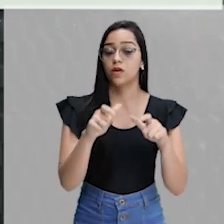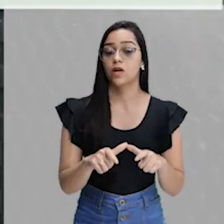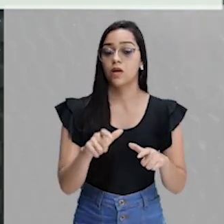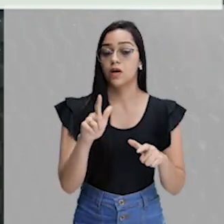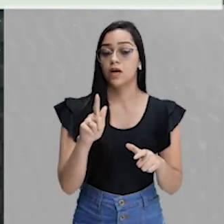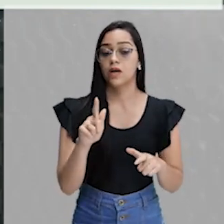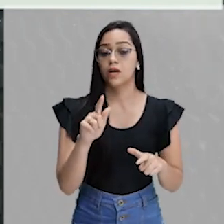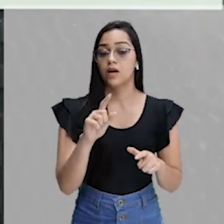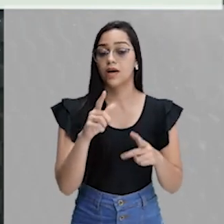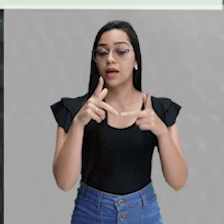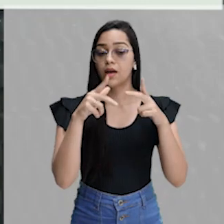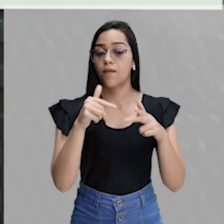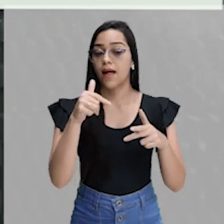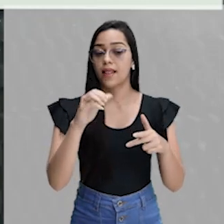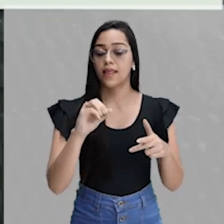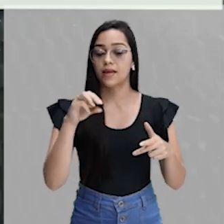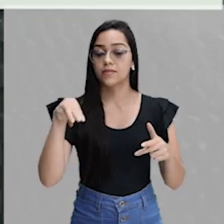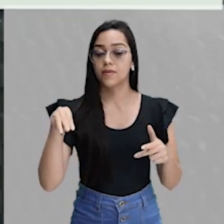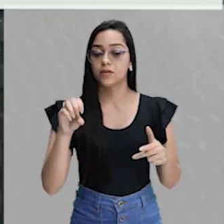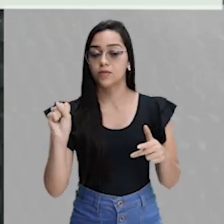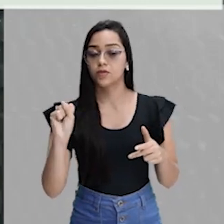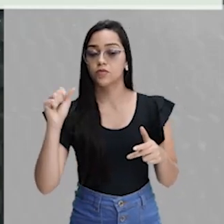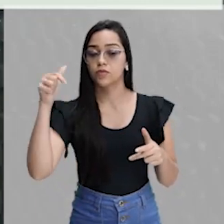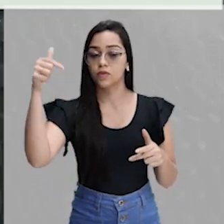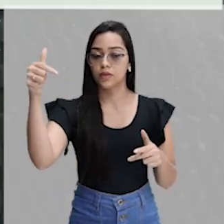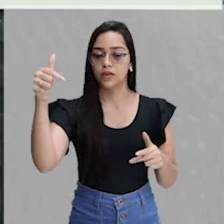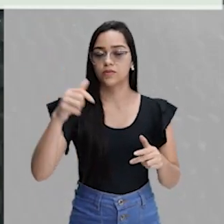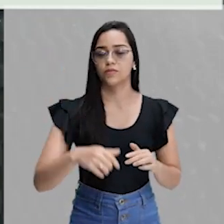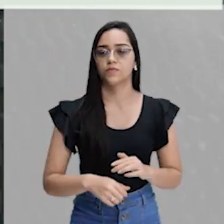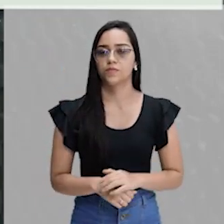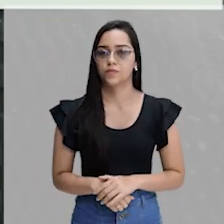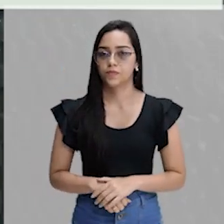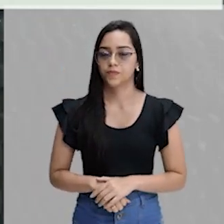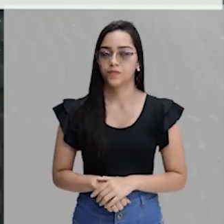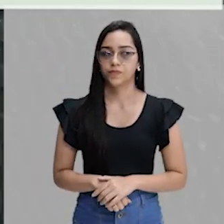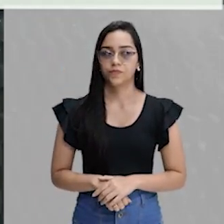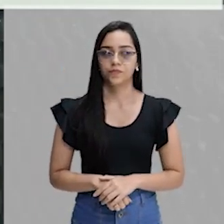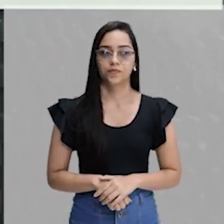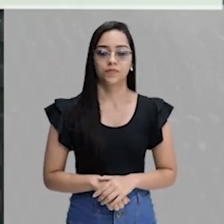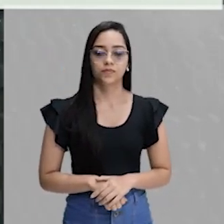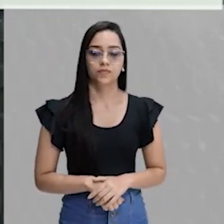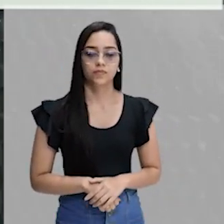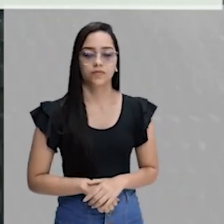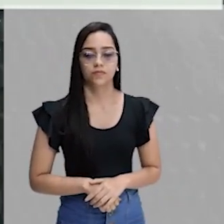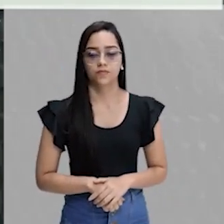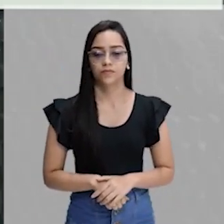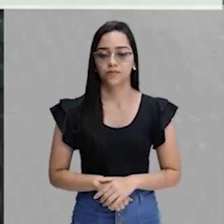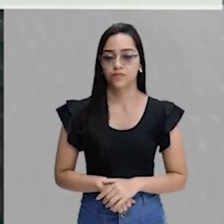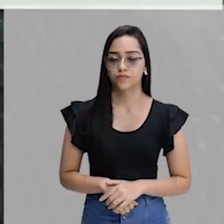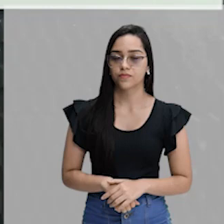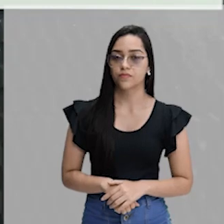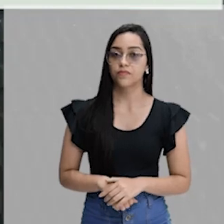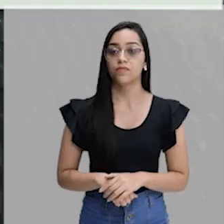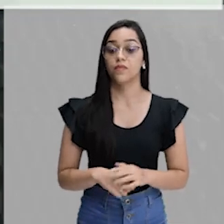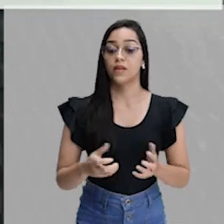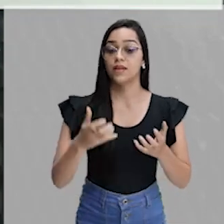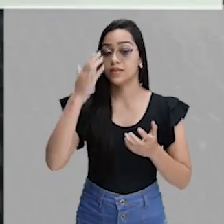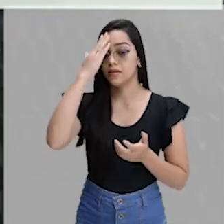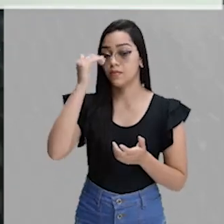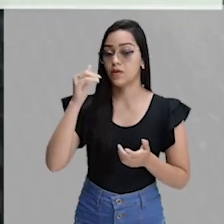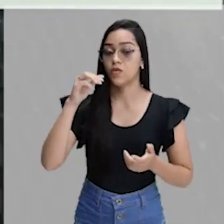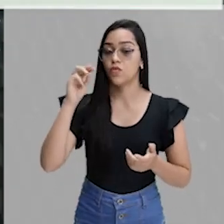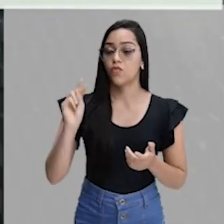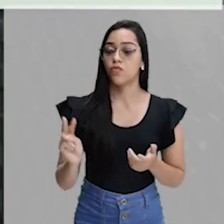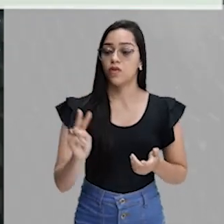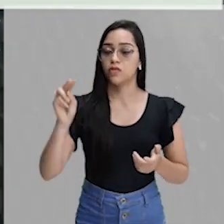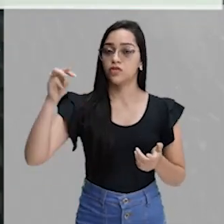no local onde a gravidade é de 10 metros por segundo ao quadrado, tá ok?